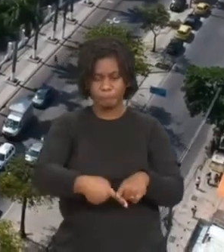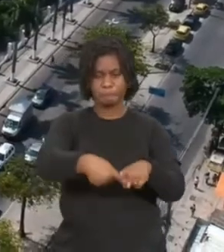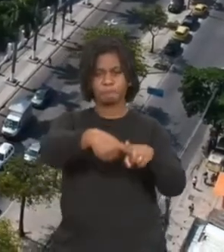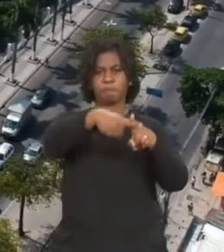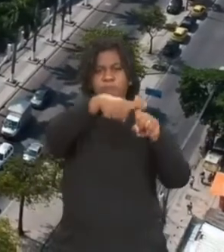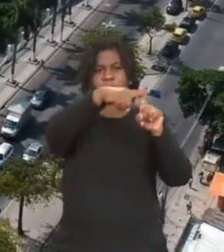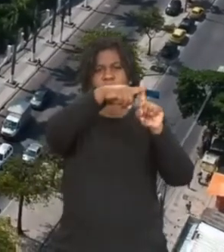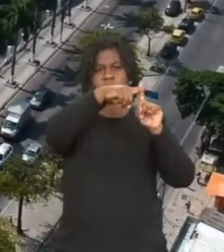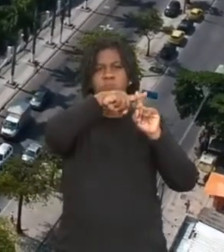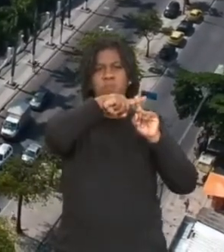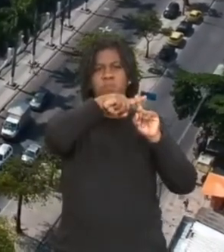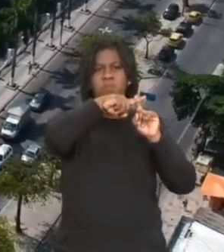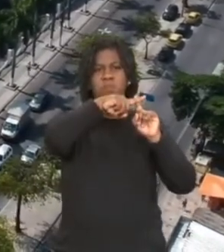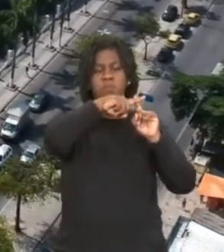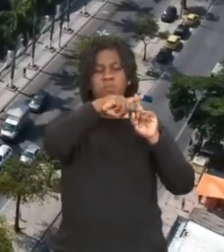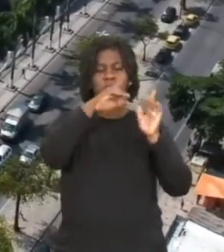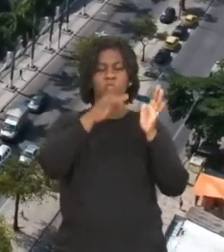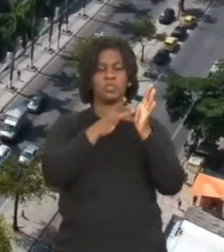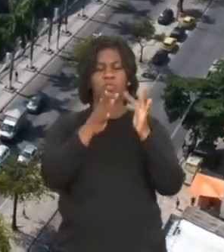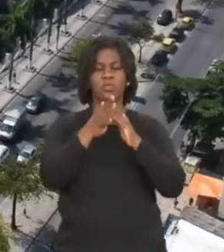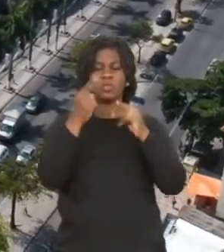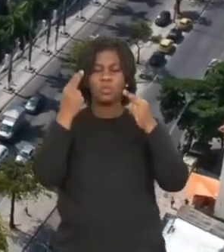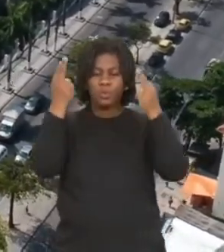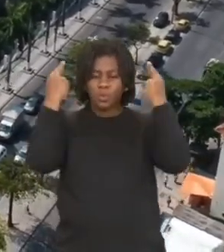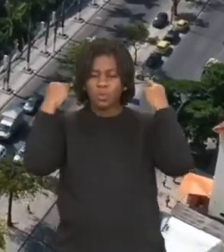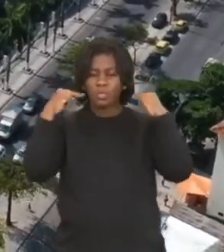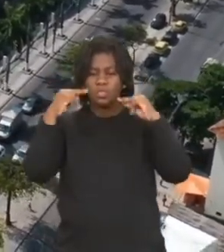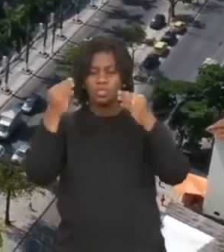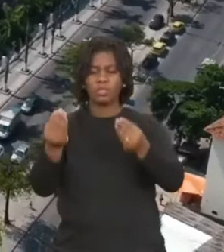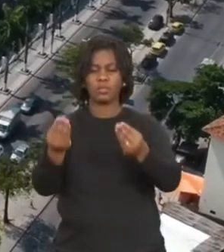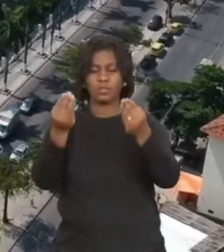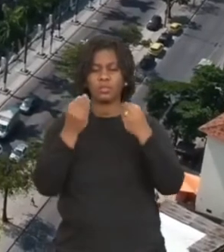Ele é o cordeiro que nos trouxe a paz.